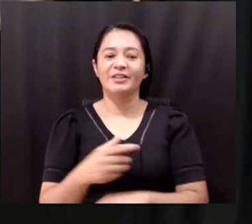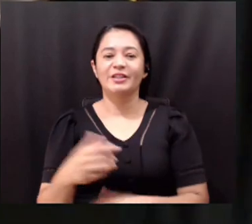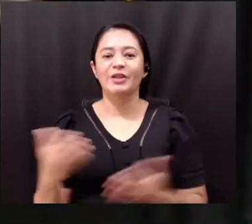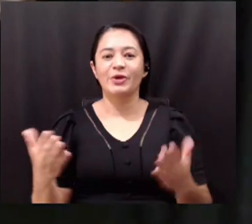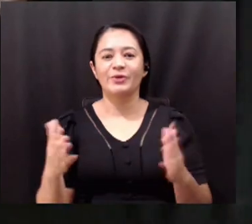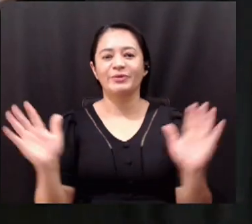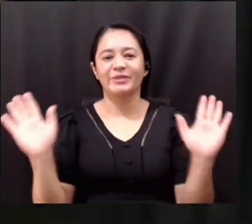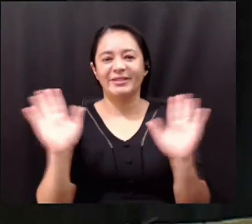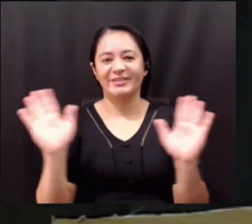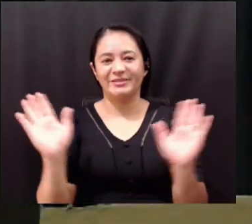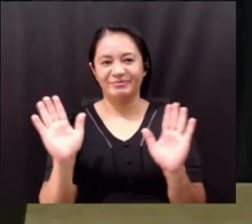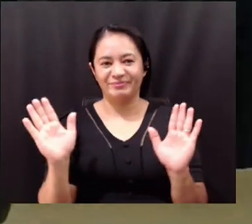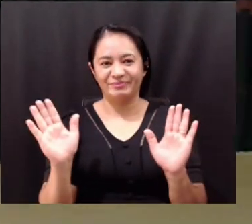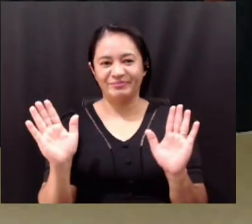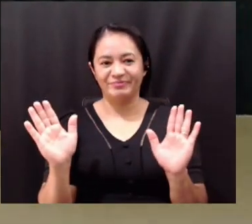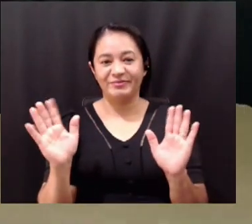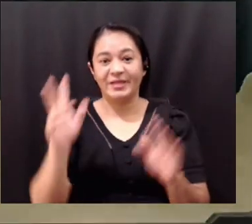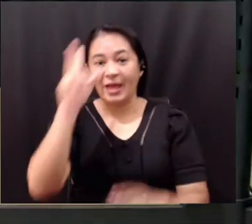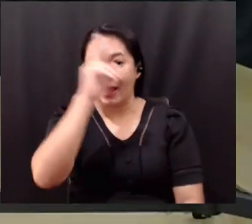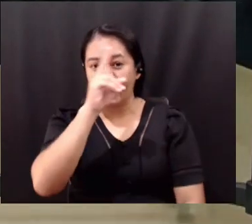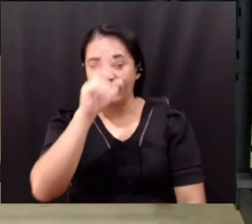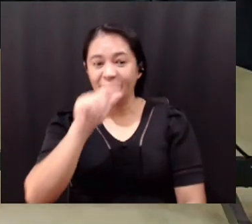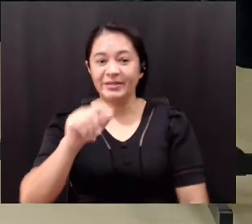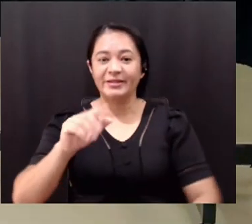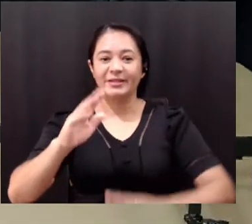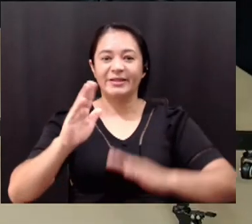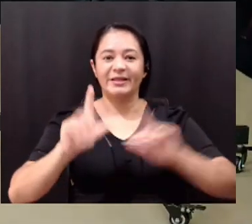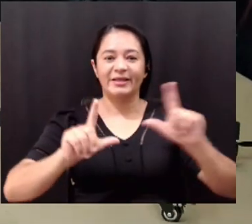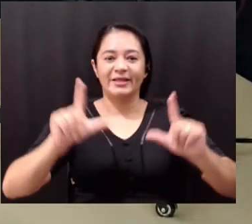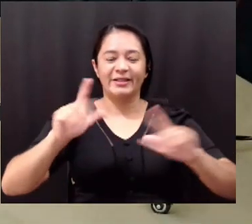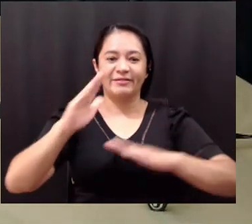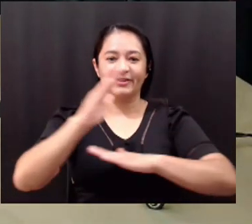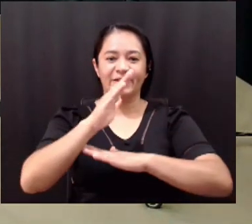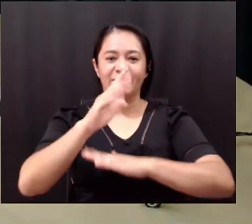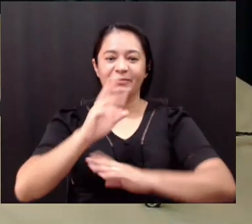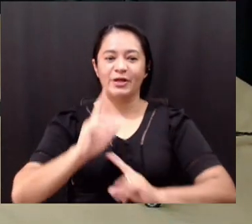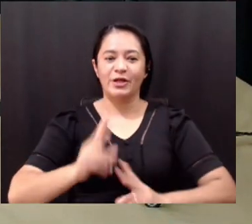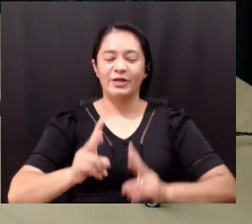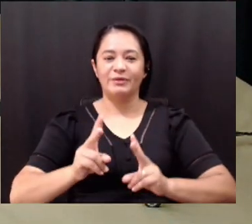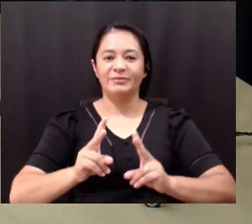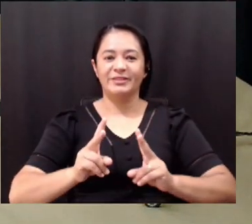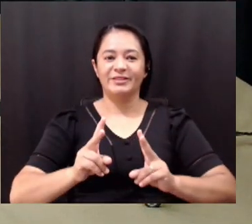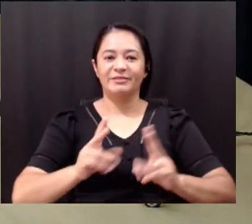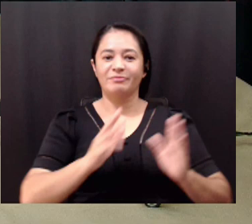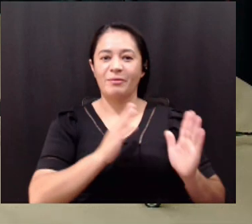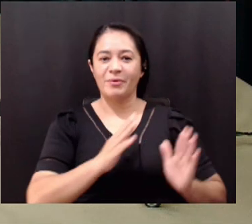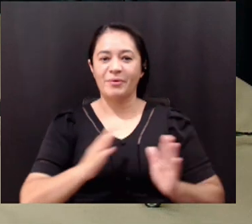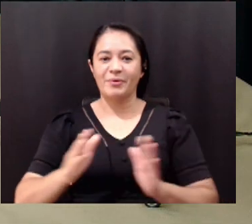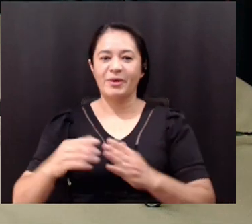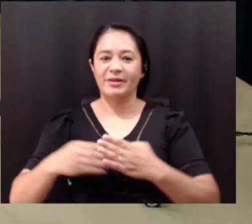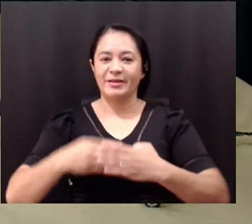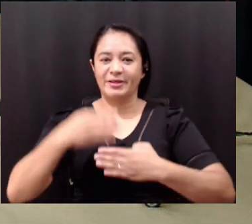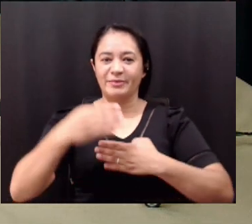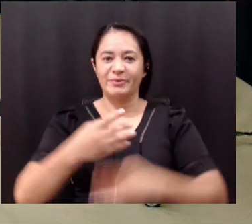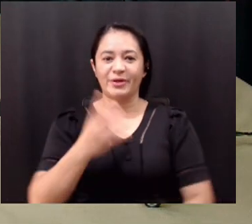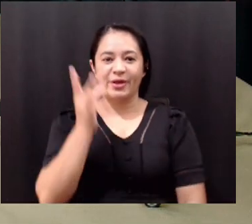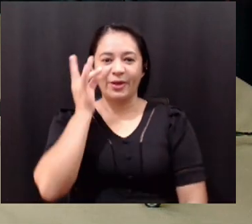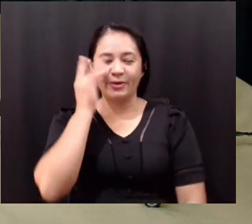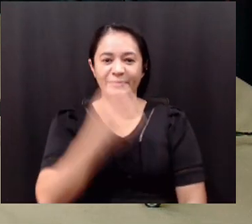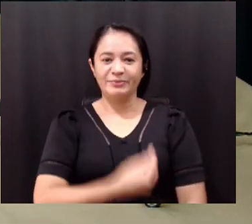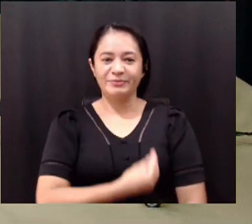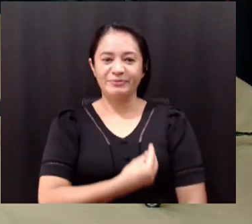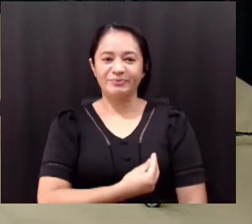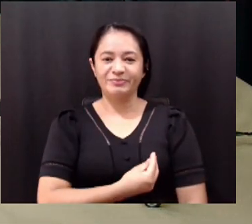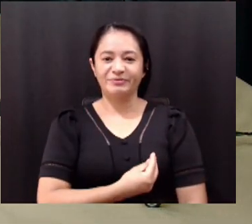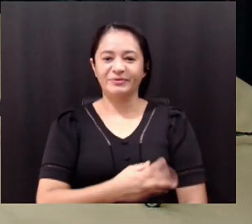aqui. Lembrando você que a TV Câmara Campinas continua com a programação, daqui a pouquinho ao vivo do plenário José Maria Matosinho, ao meio-dia também